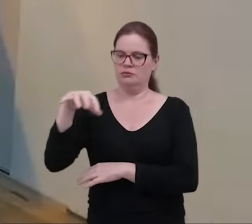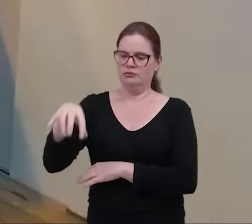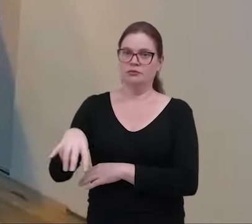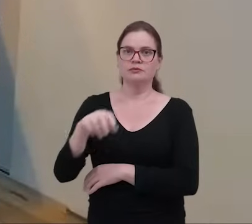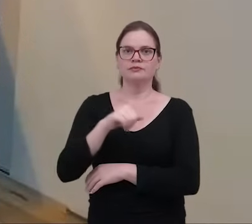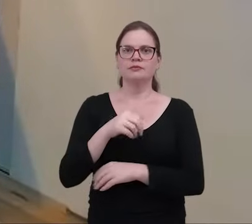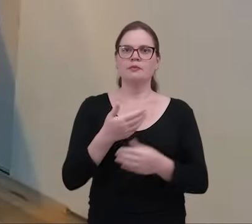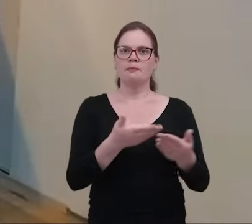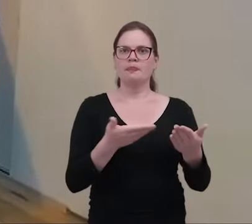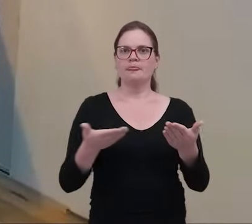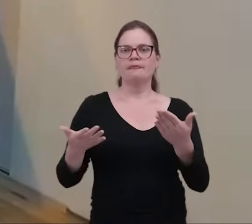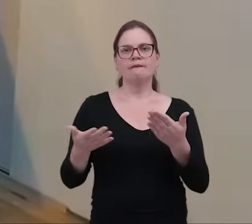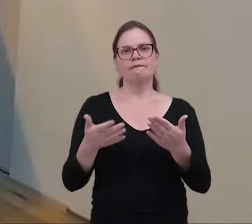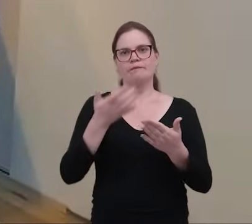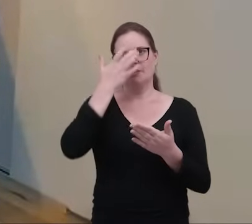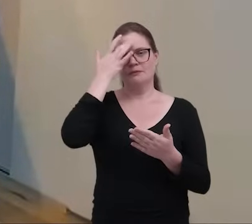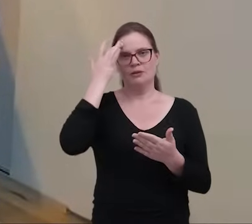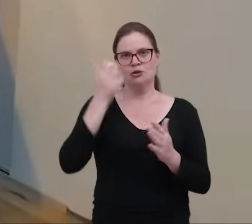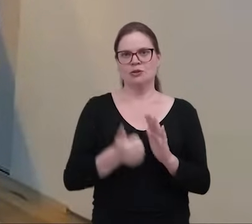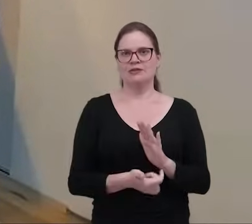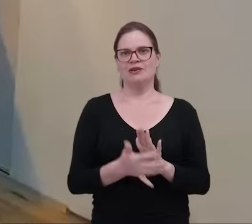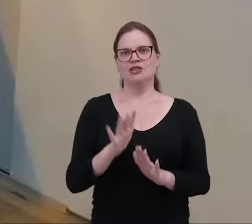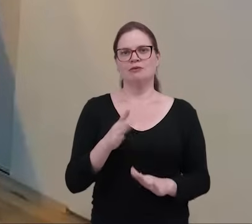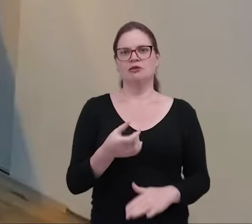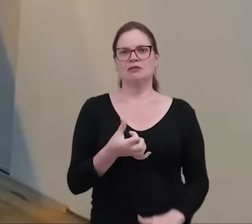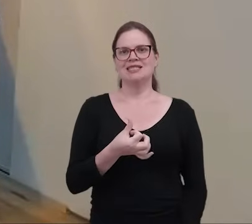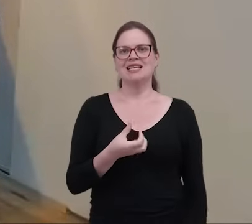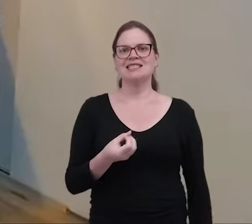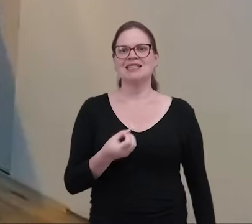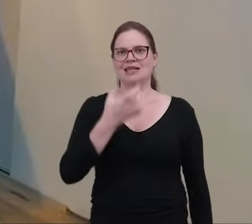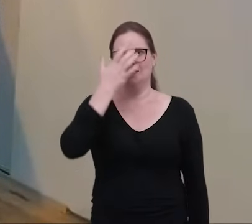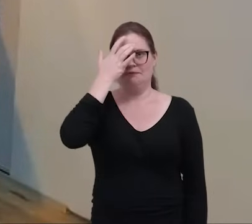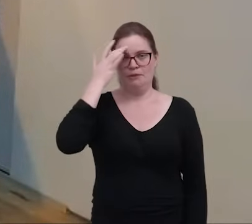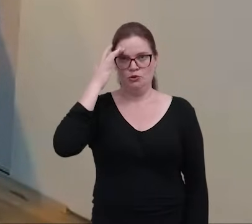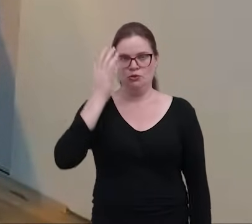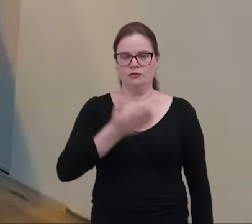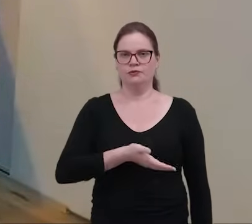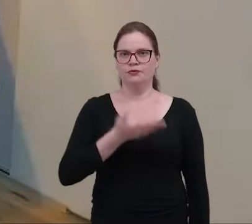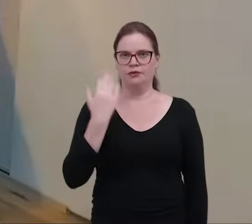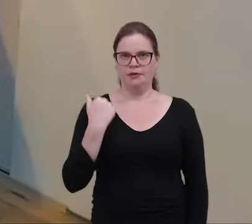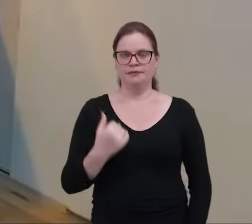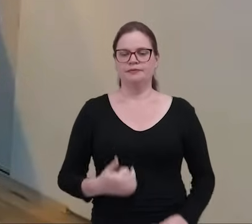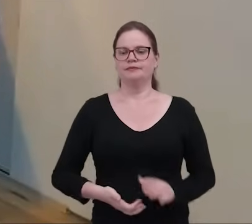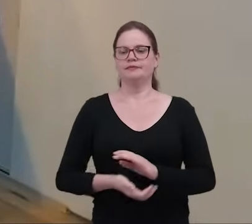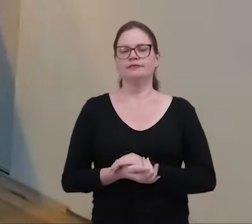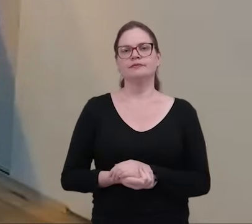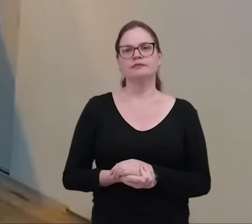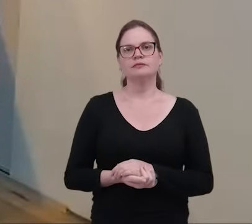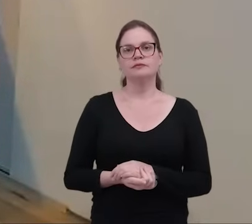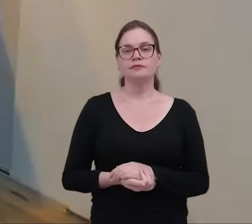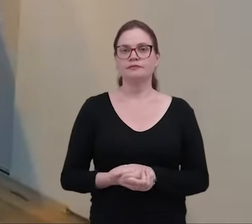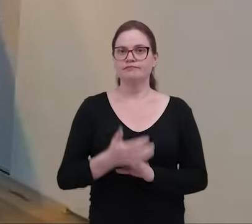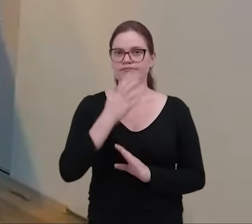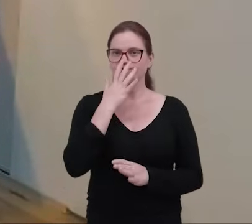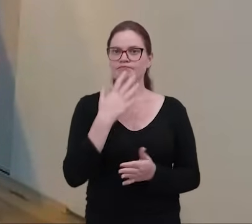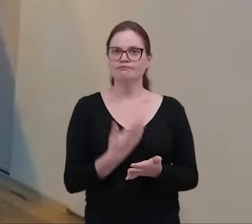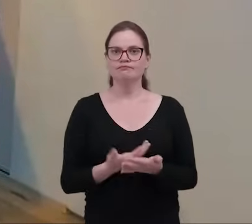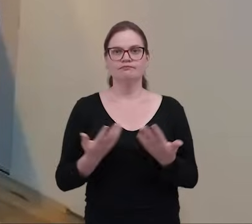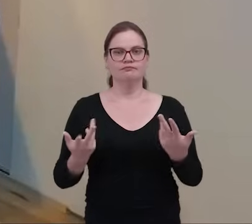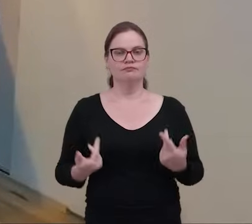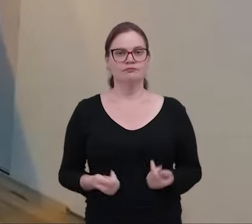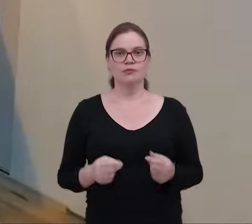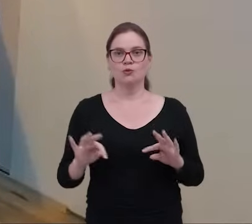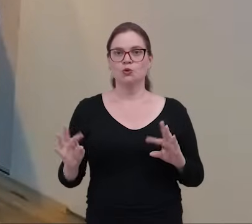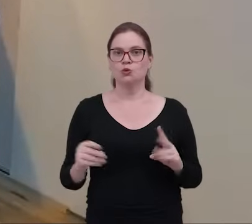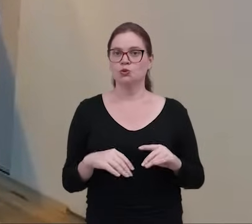ela convidou muita gente, tinha mais ou menos umas 60 pessoas, mais ou menos, daí um pouquinho para cima. Foi uma coisa